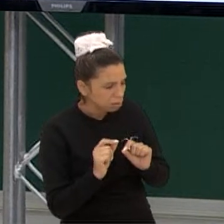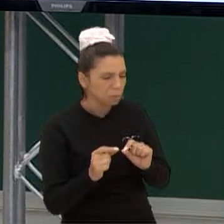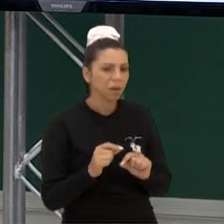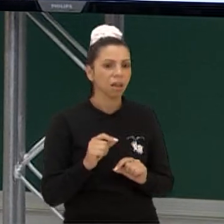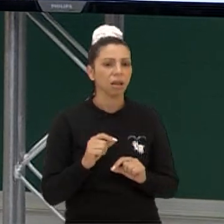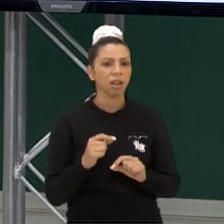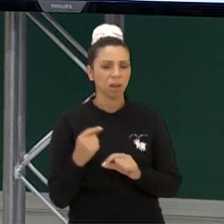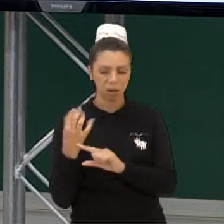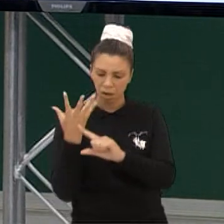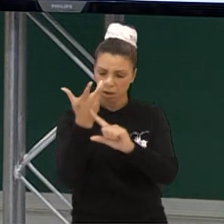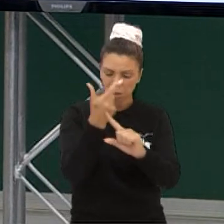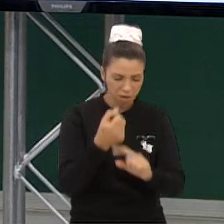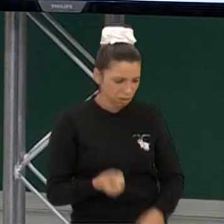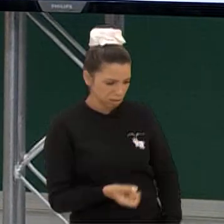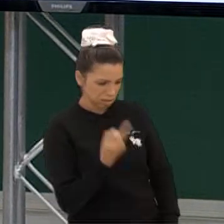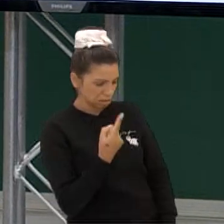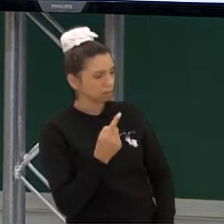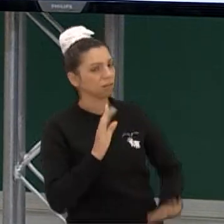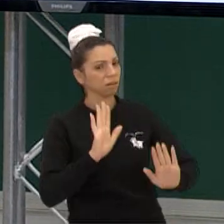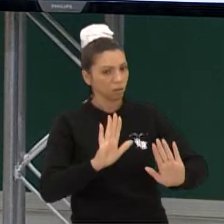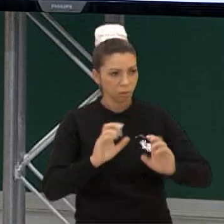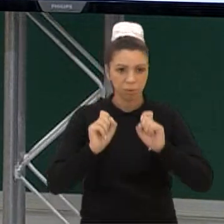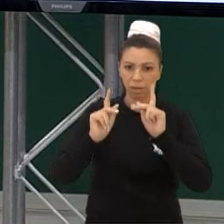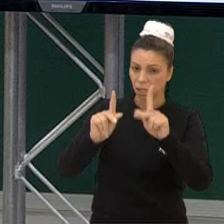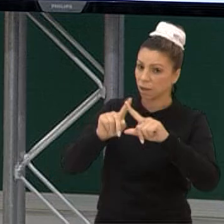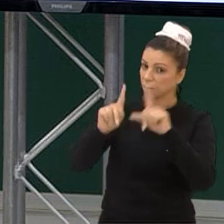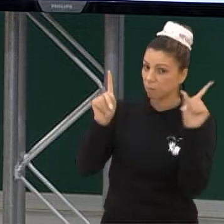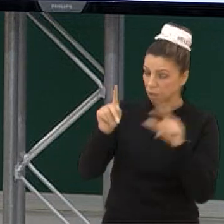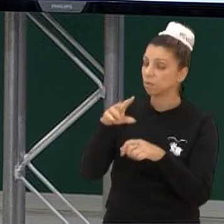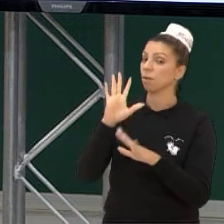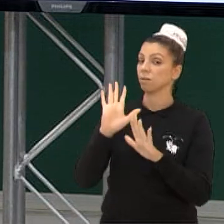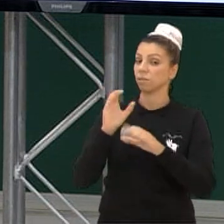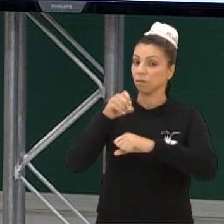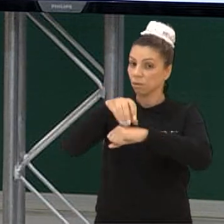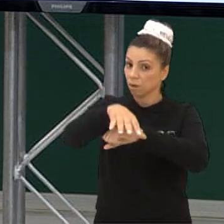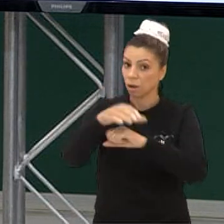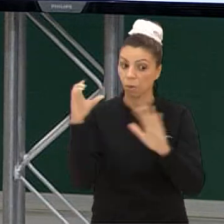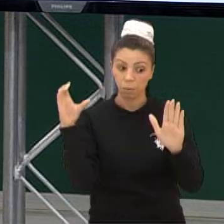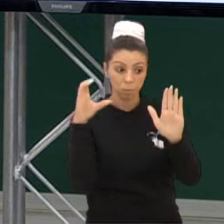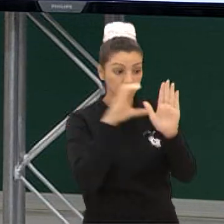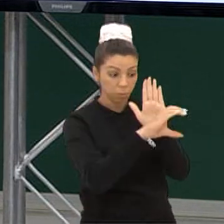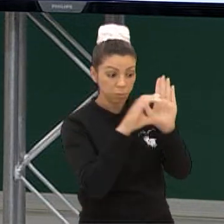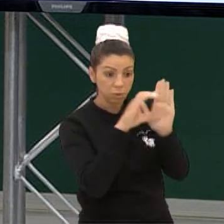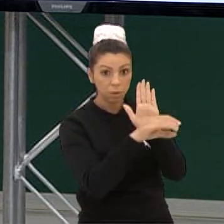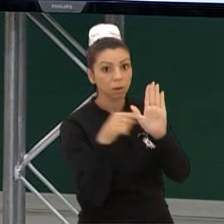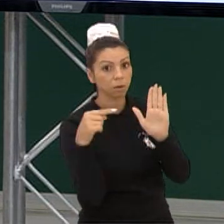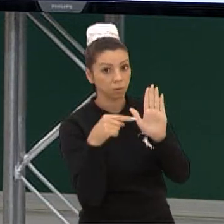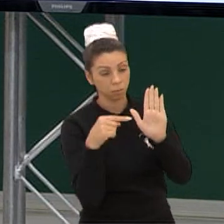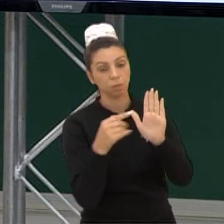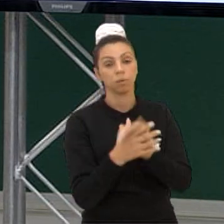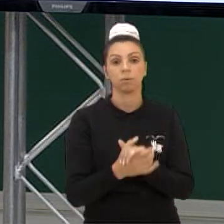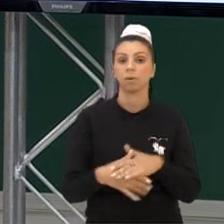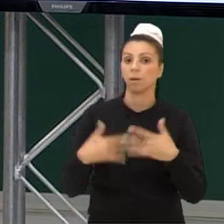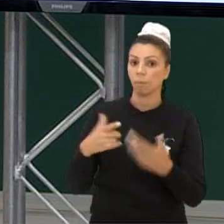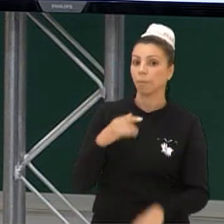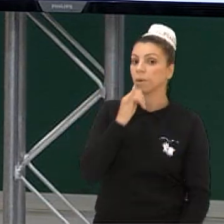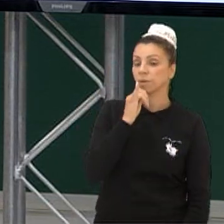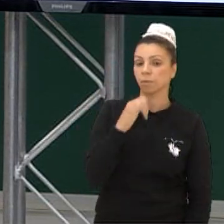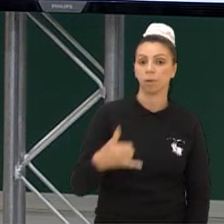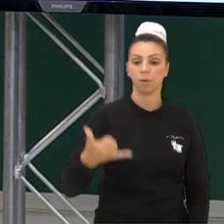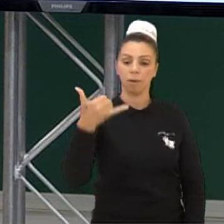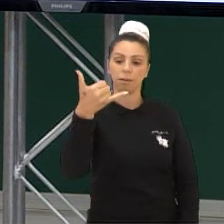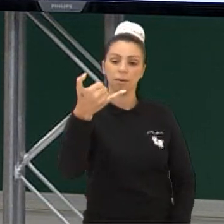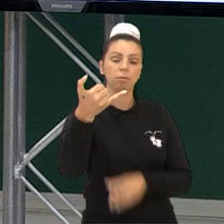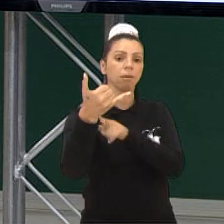arte. Estranho pode até ser, mas que nem eu falei para você, conceito. Se você falar assim, eu tenho uma caneta,